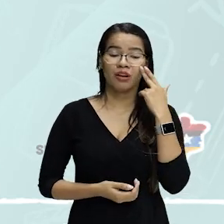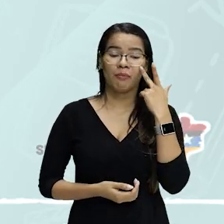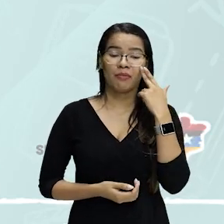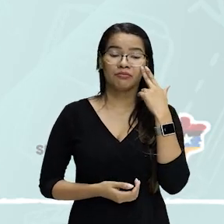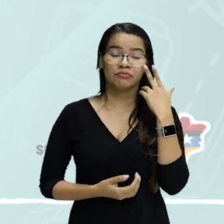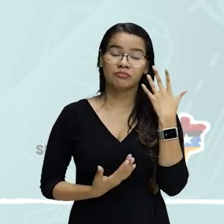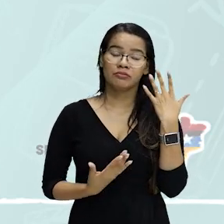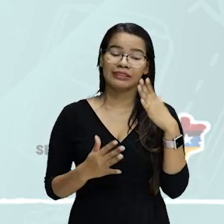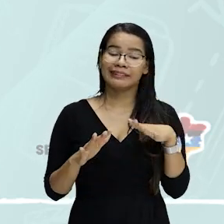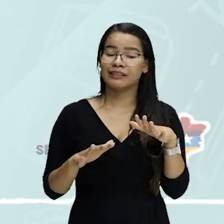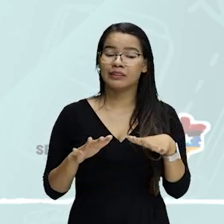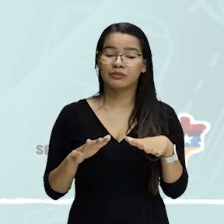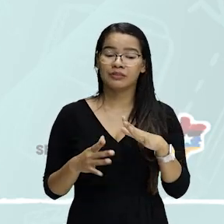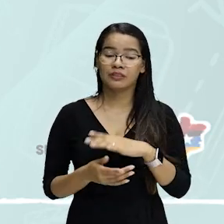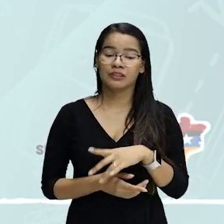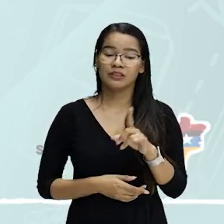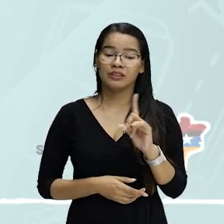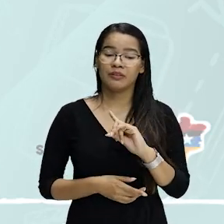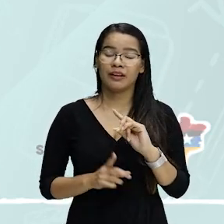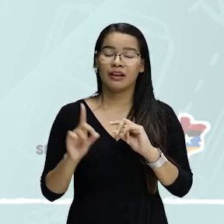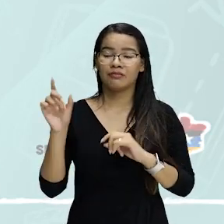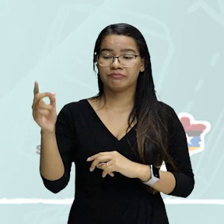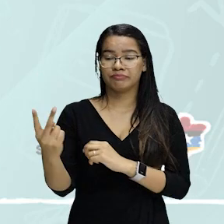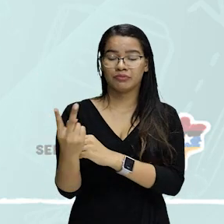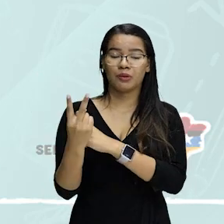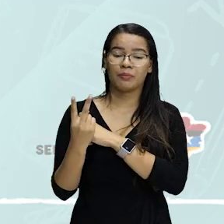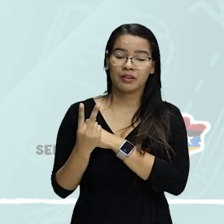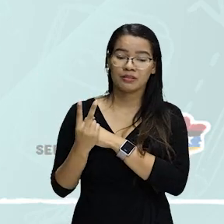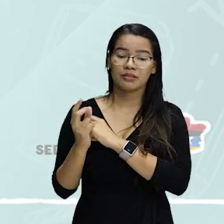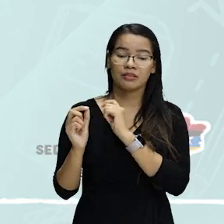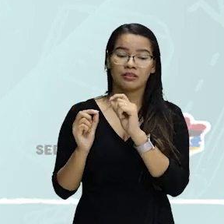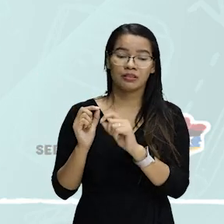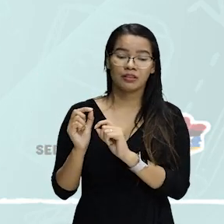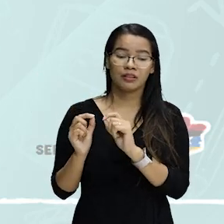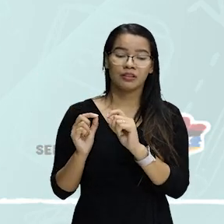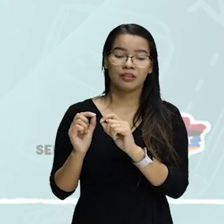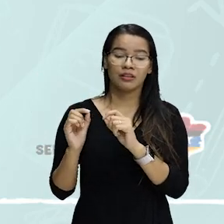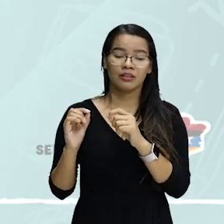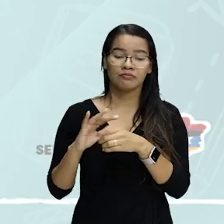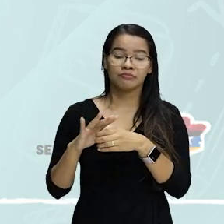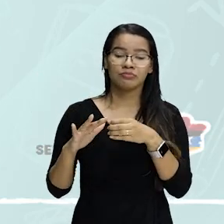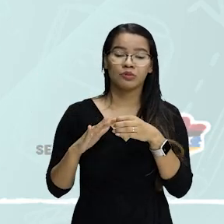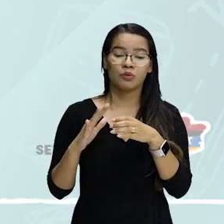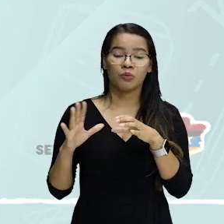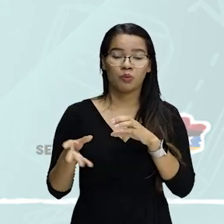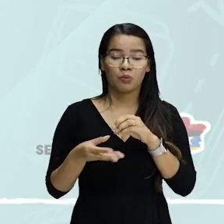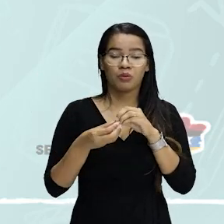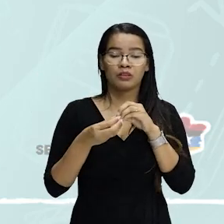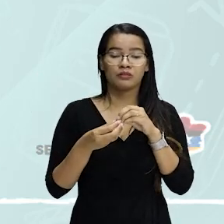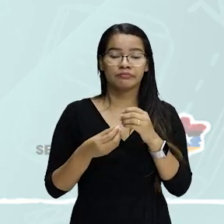banal, certamente. Não é o paciente que acumula capital.